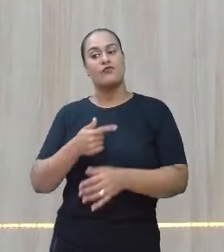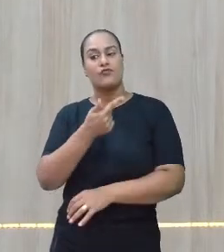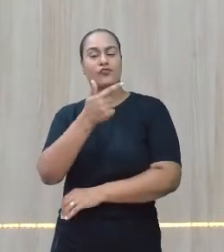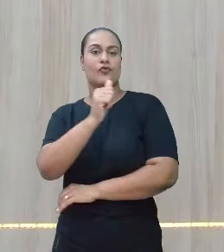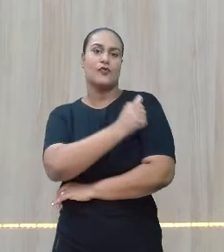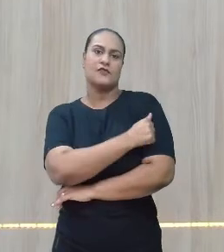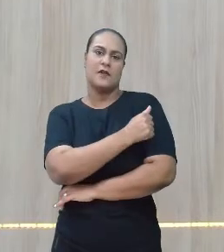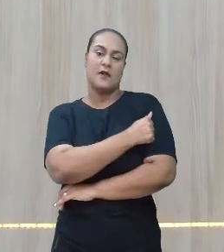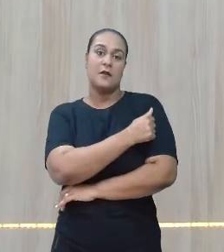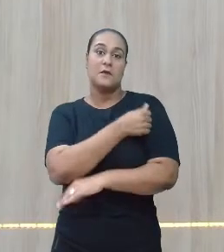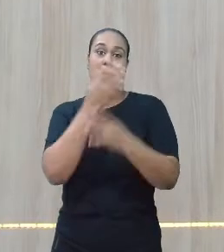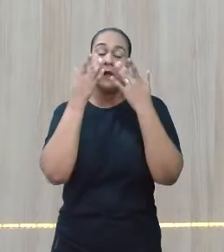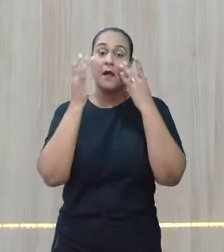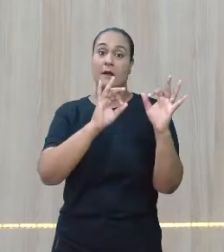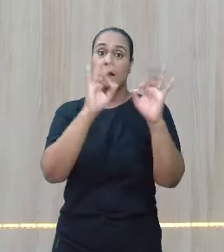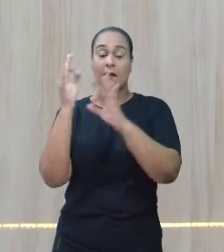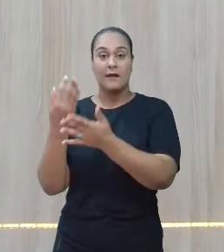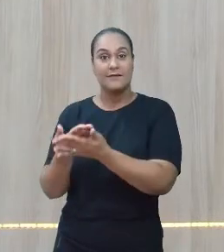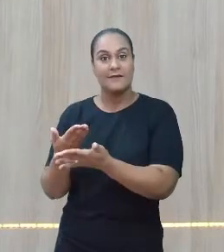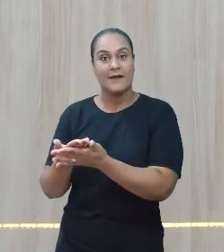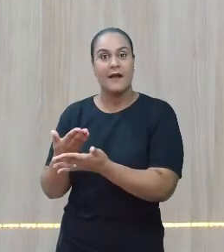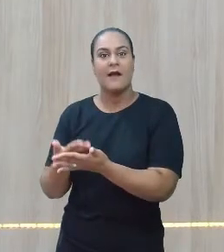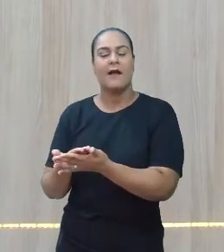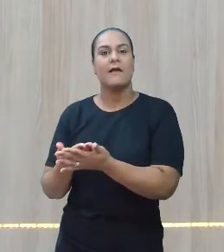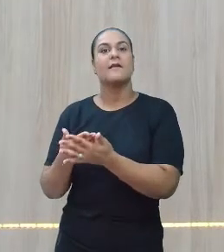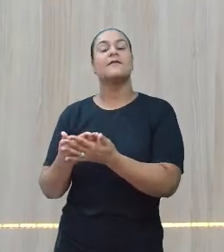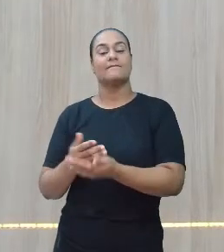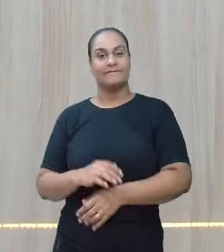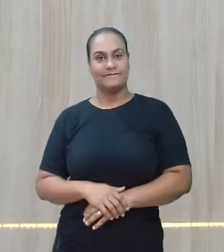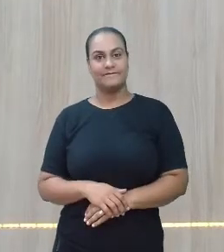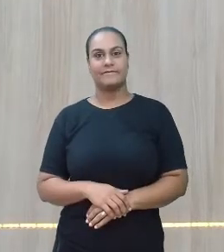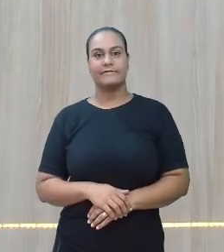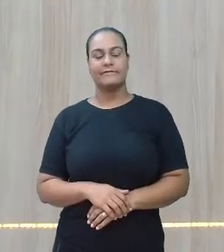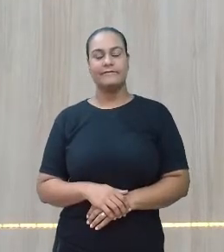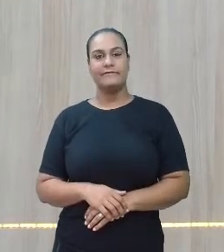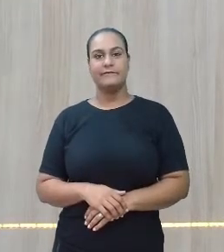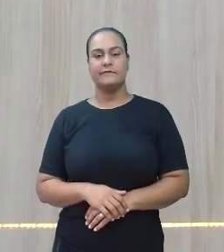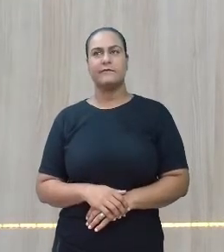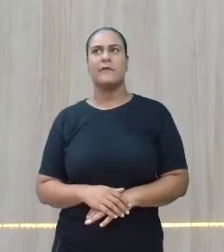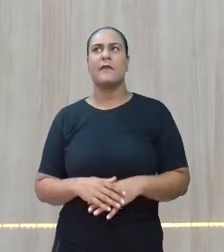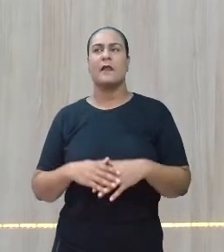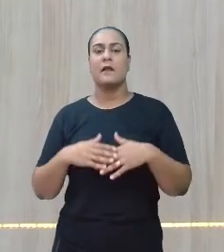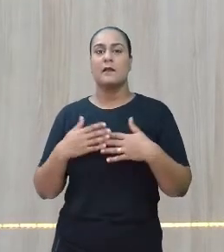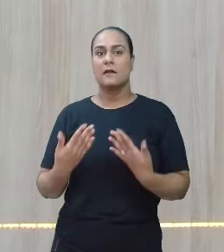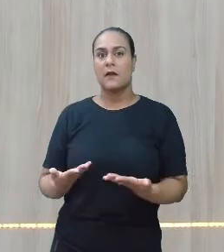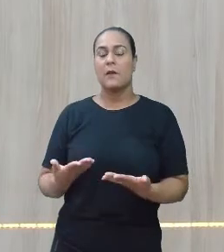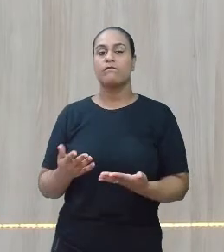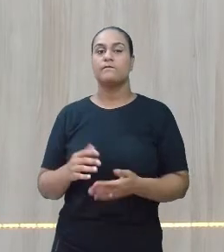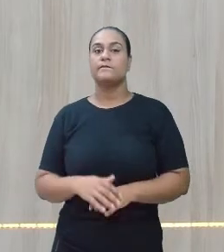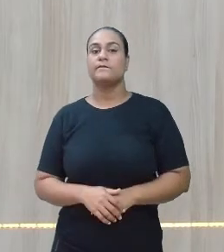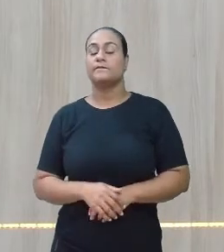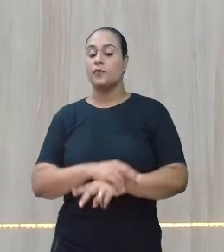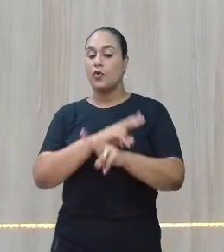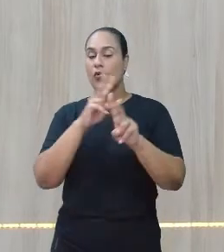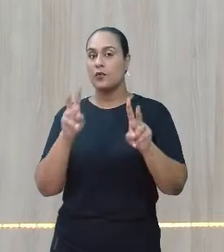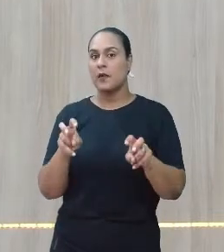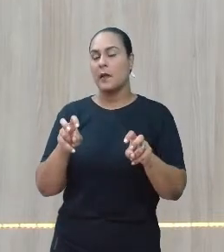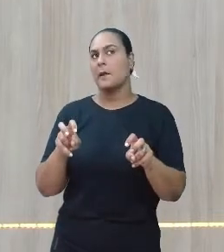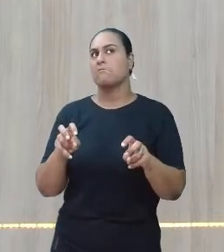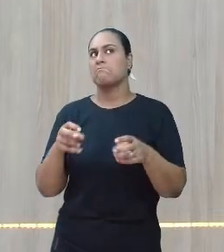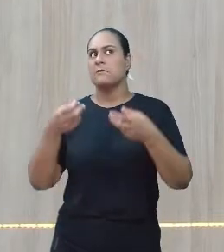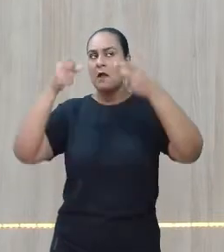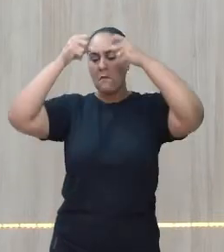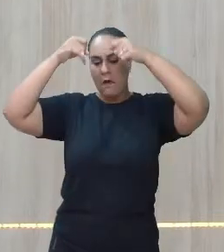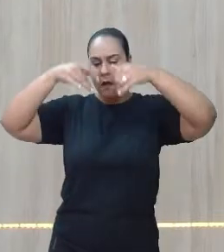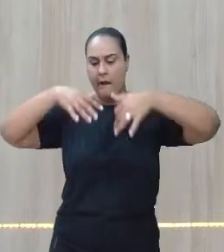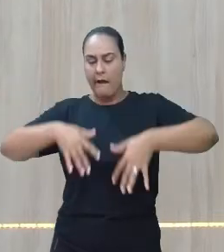dizer o nome da escola. Vamos colocando aí o nome da escola. Mas falando aí essa questão, né, do sistema nervoso, de Setembro Amarelo, nós